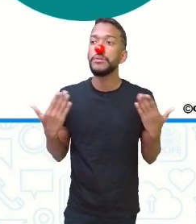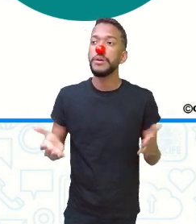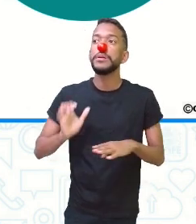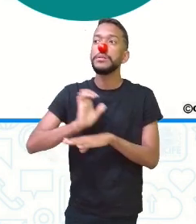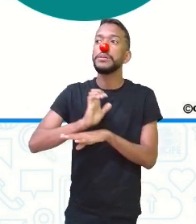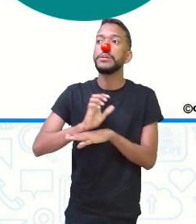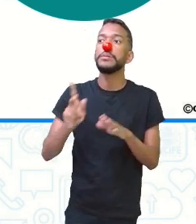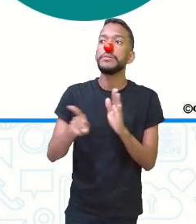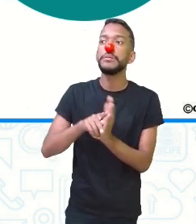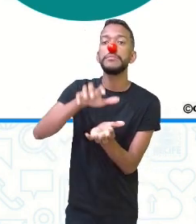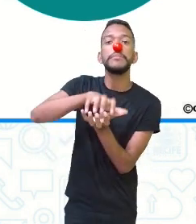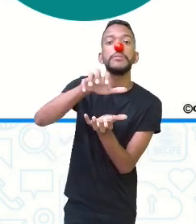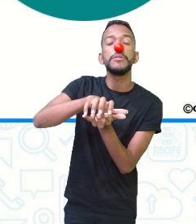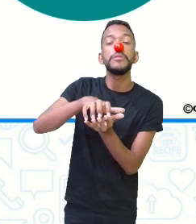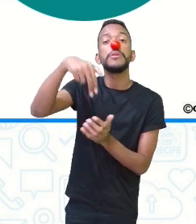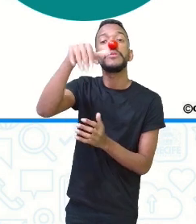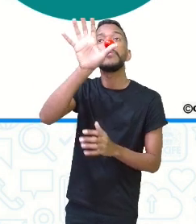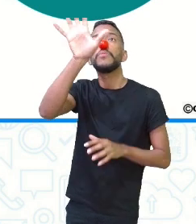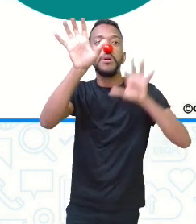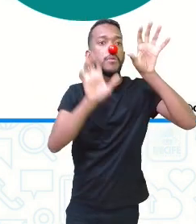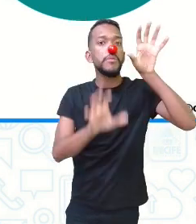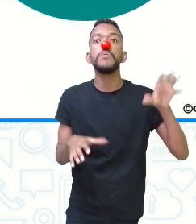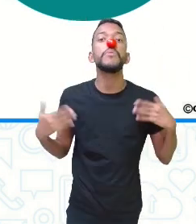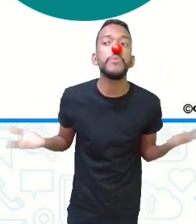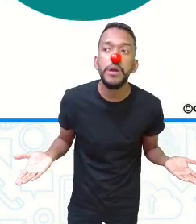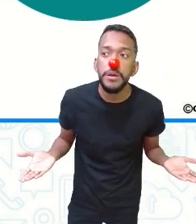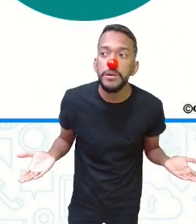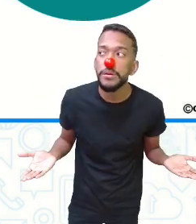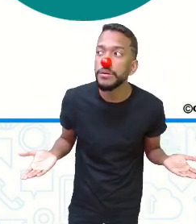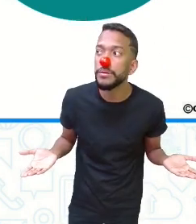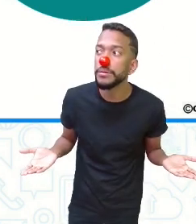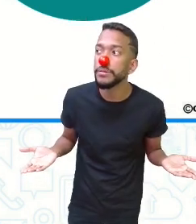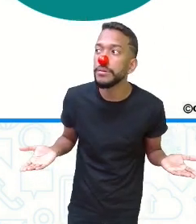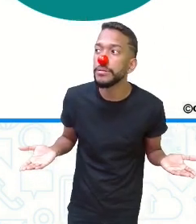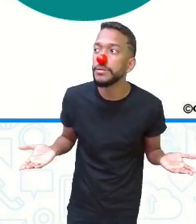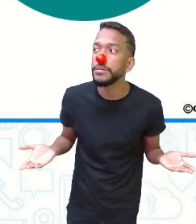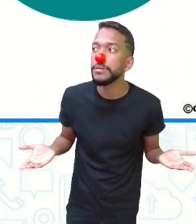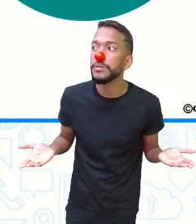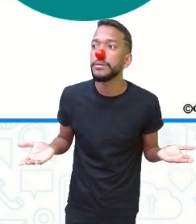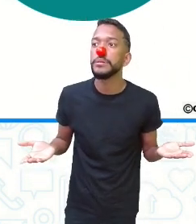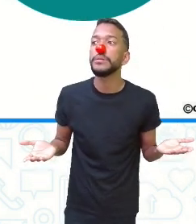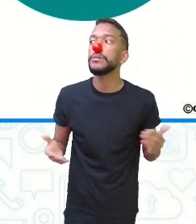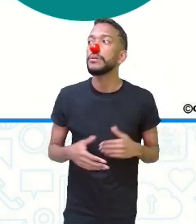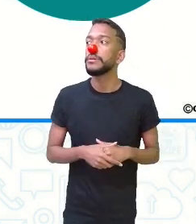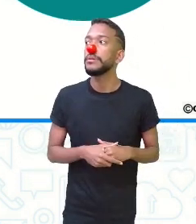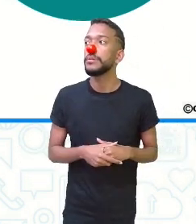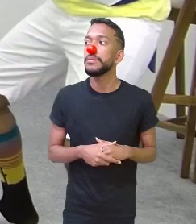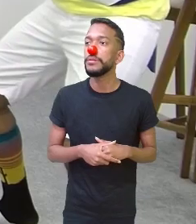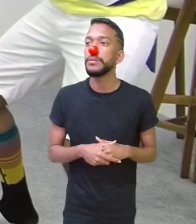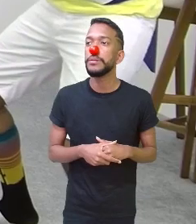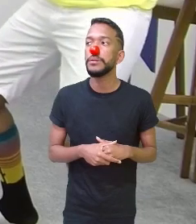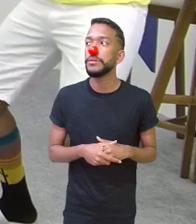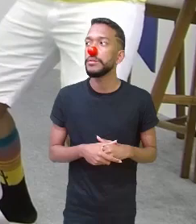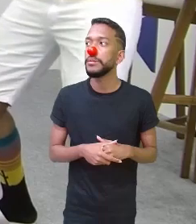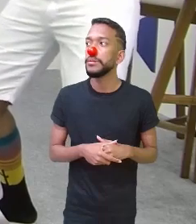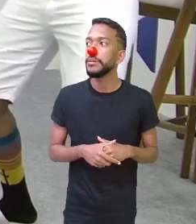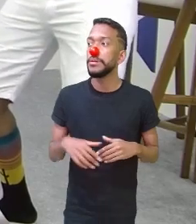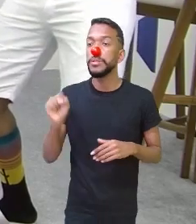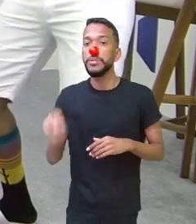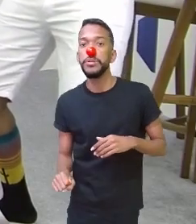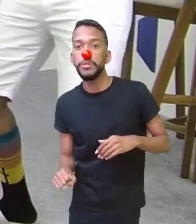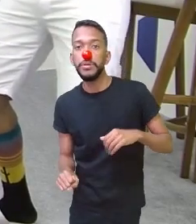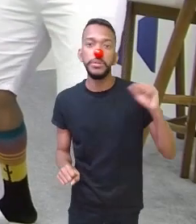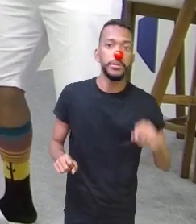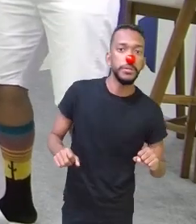de Pernambuco está localizado em qual região brasileira? Não é possível que não saiba. No sul,